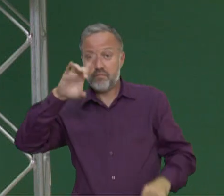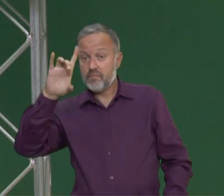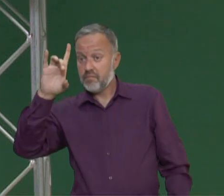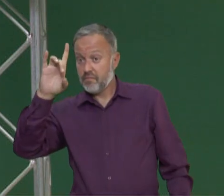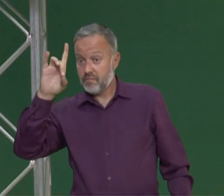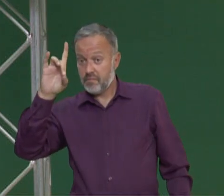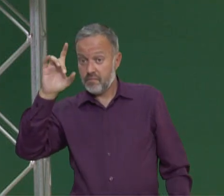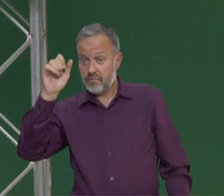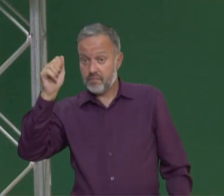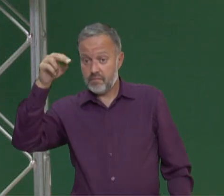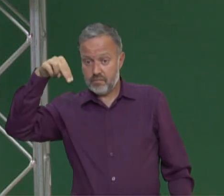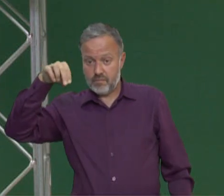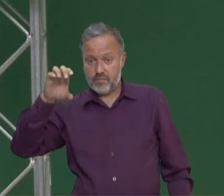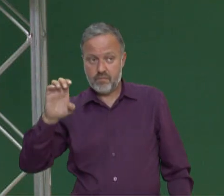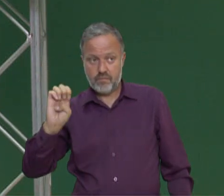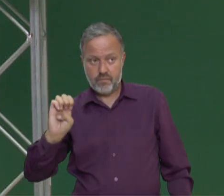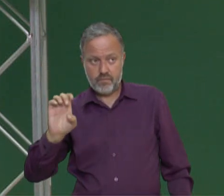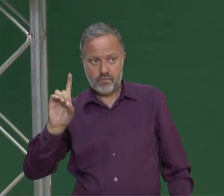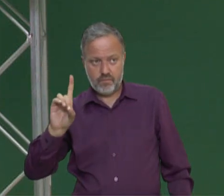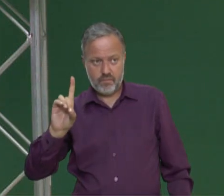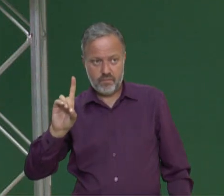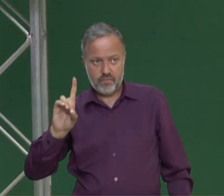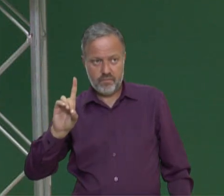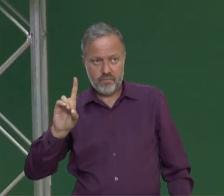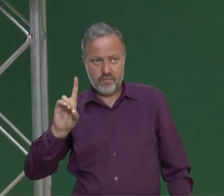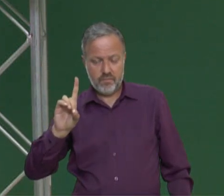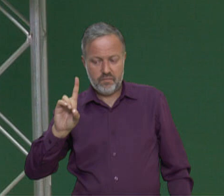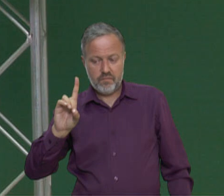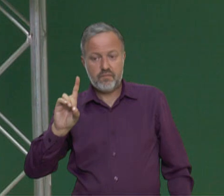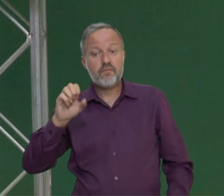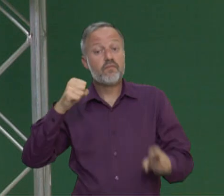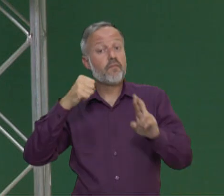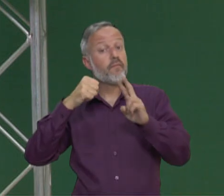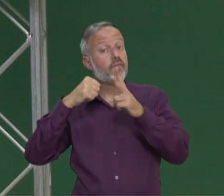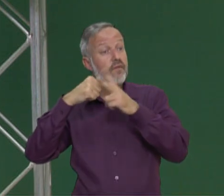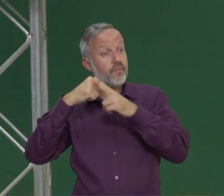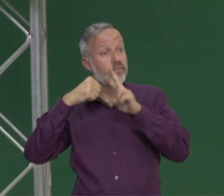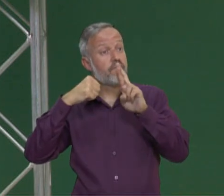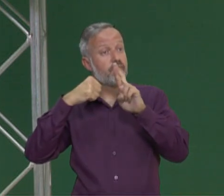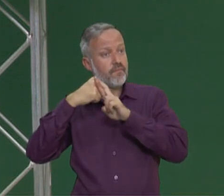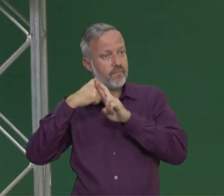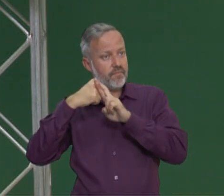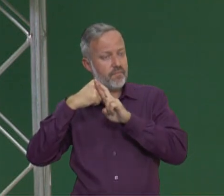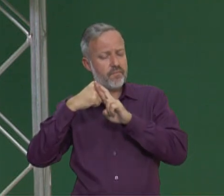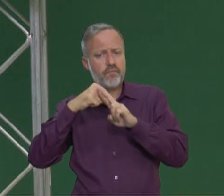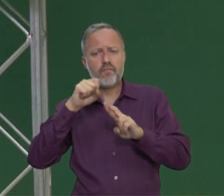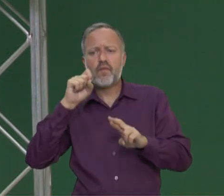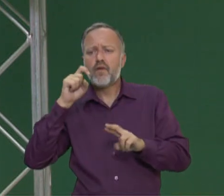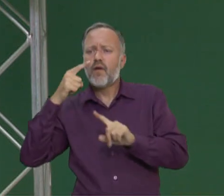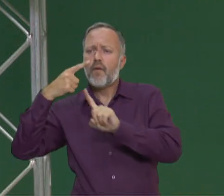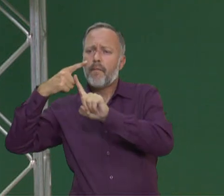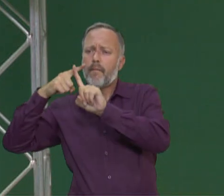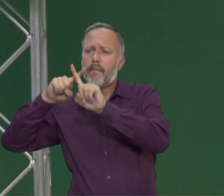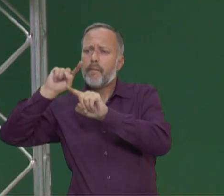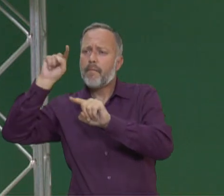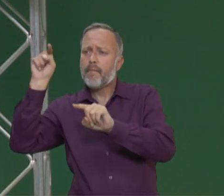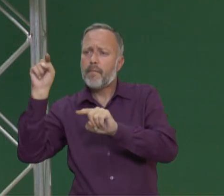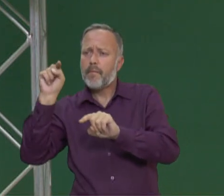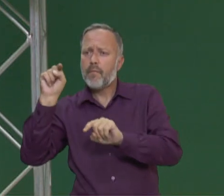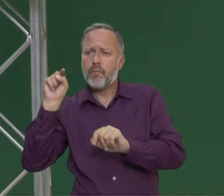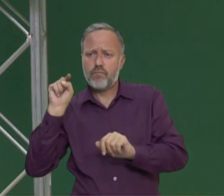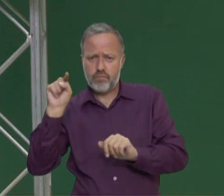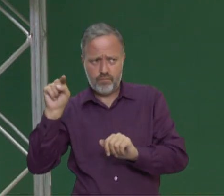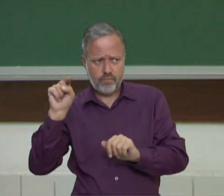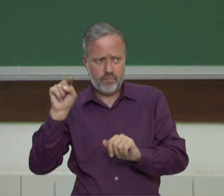regular. E por último, ponto de interrogação, question point. Ah, mas em inglês, será que eles